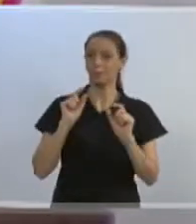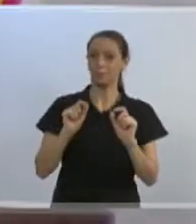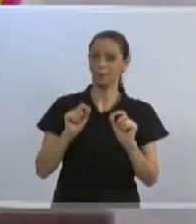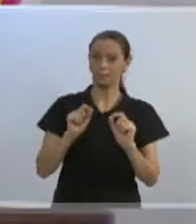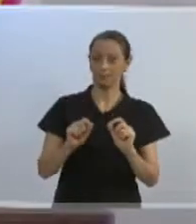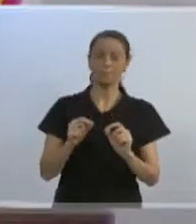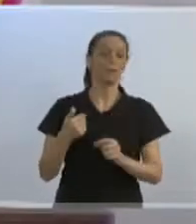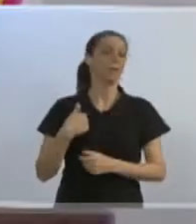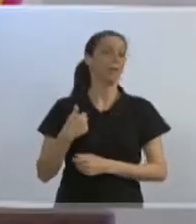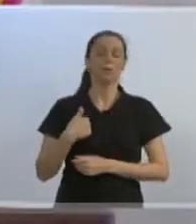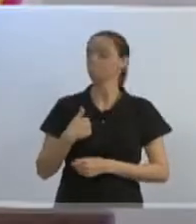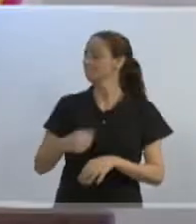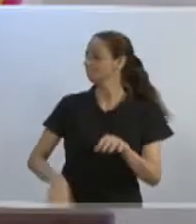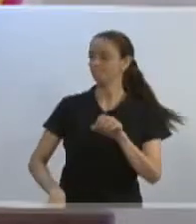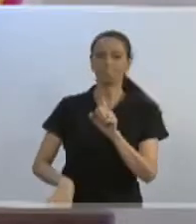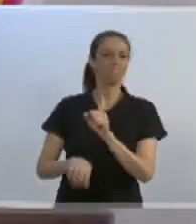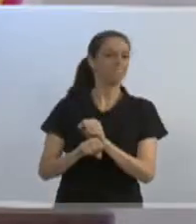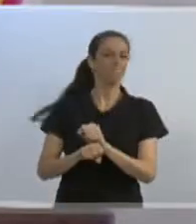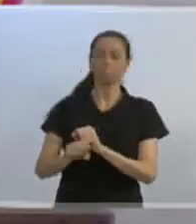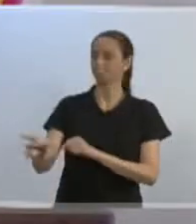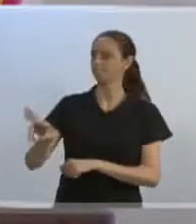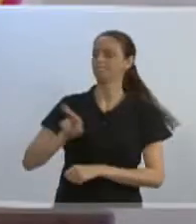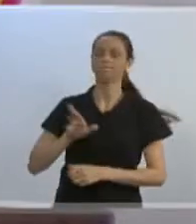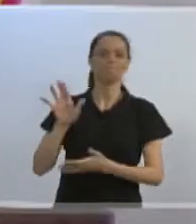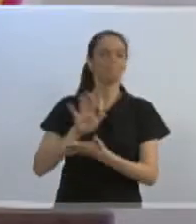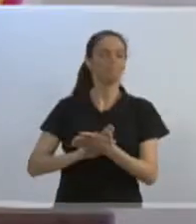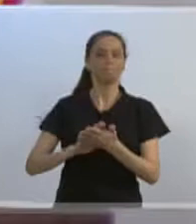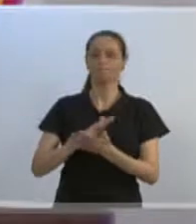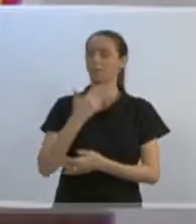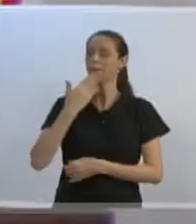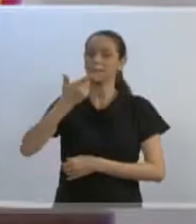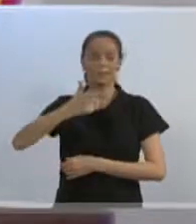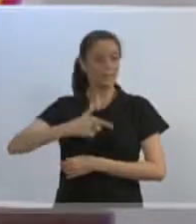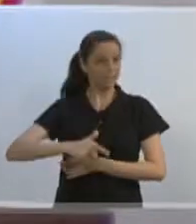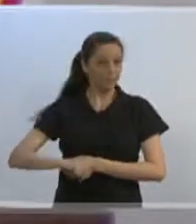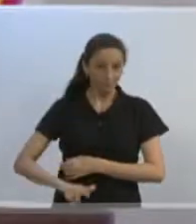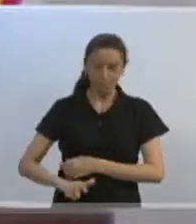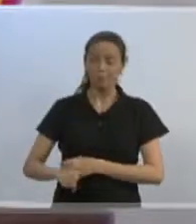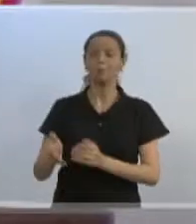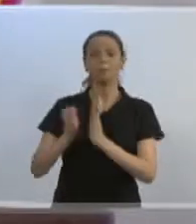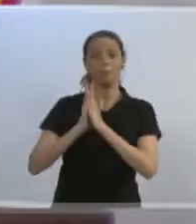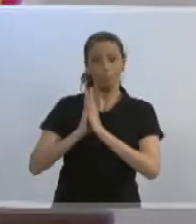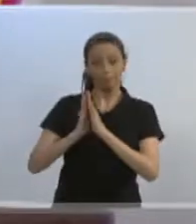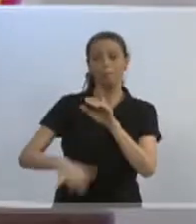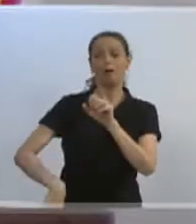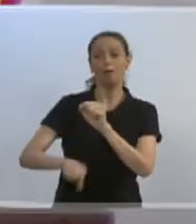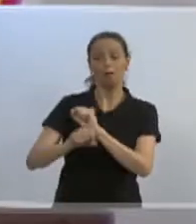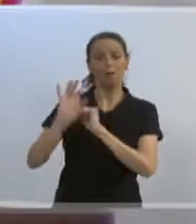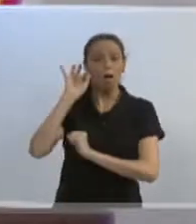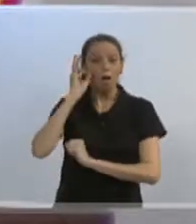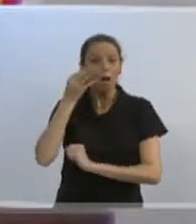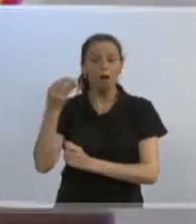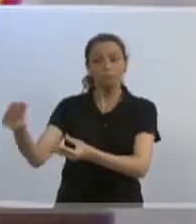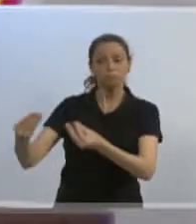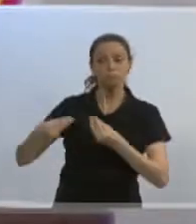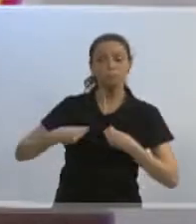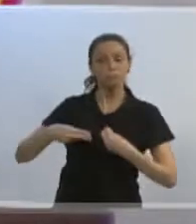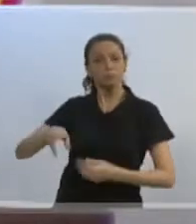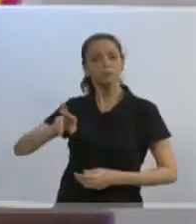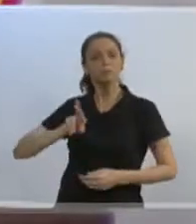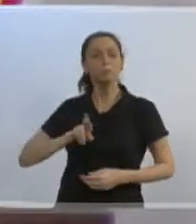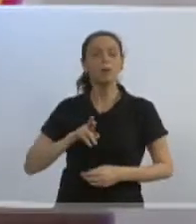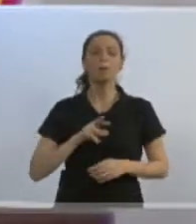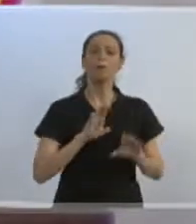não recebi a resposta do requerimento, peço para que seja feito com certa rapidez, inclusive as pessoas estão pedindo e estão